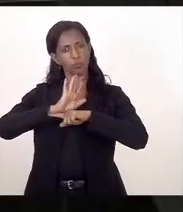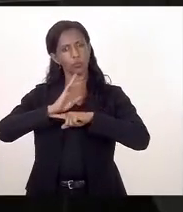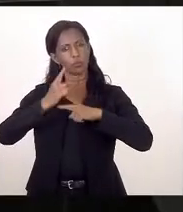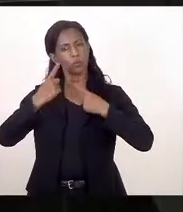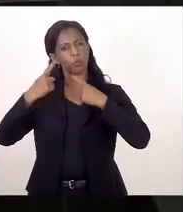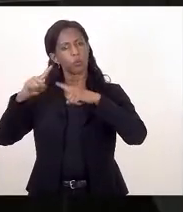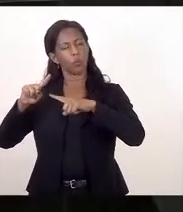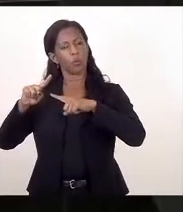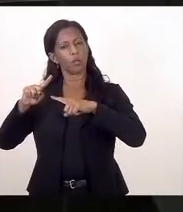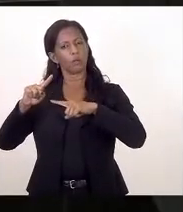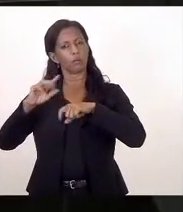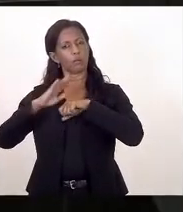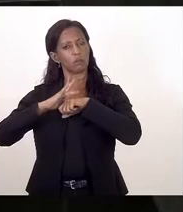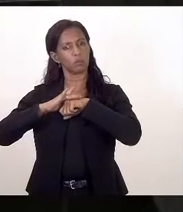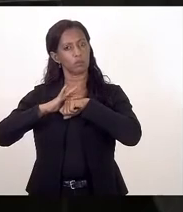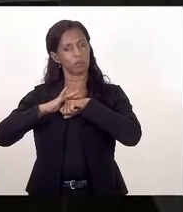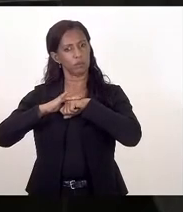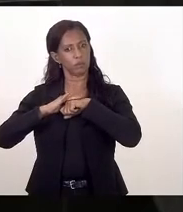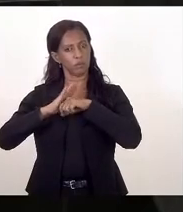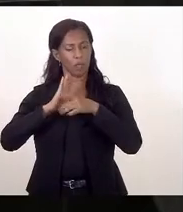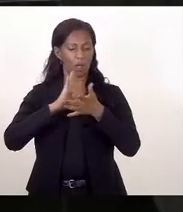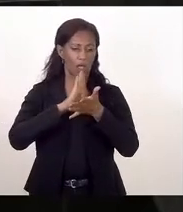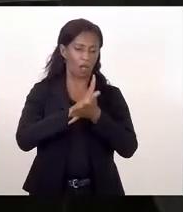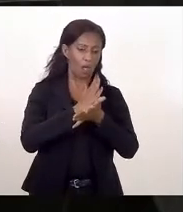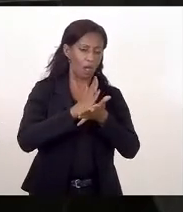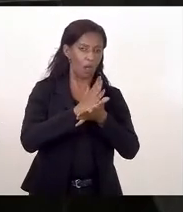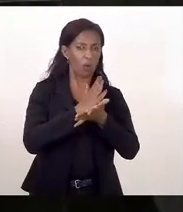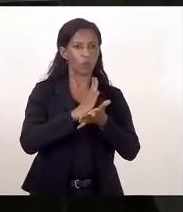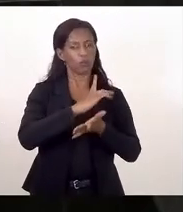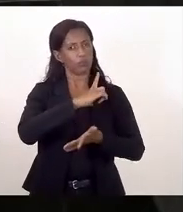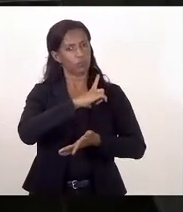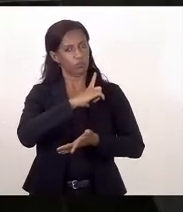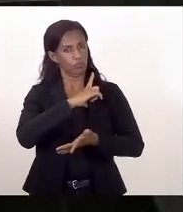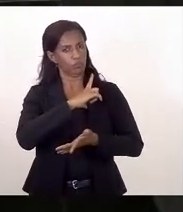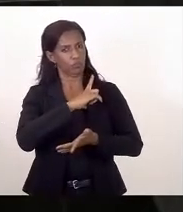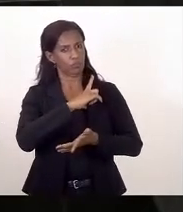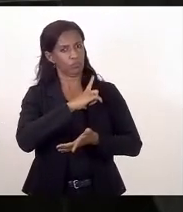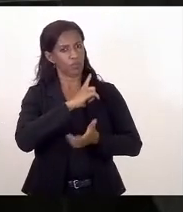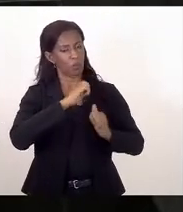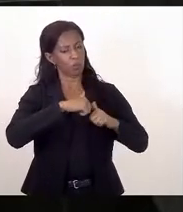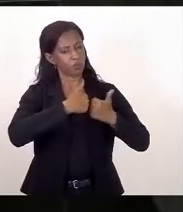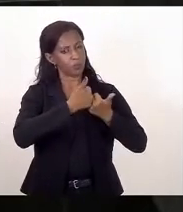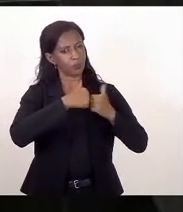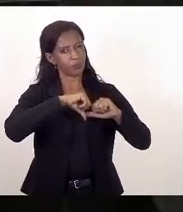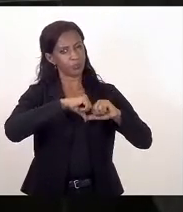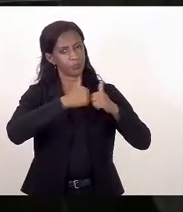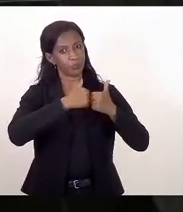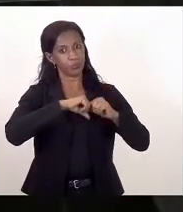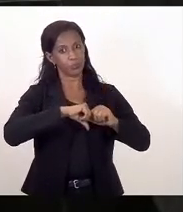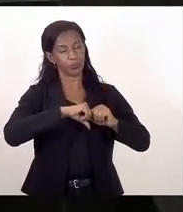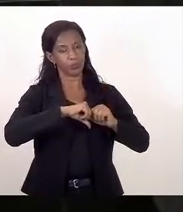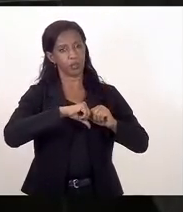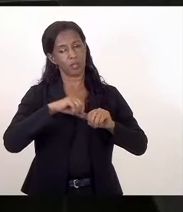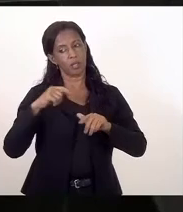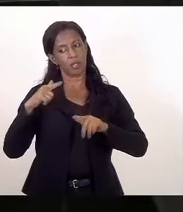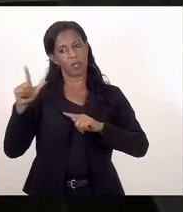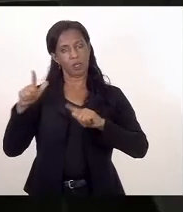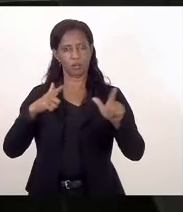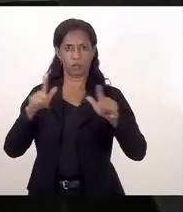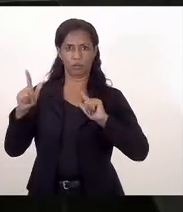Umas com algumas vantagens e desvantagens em relação às outras.